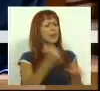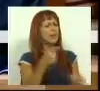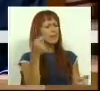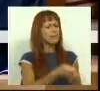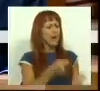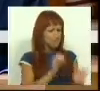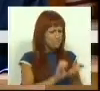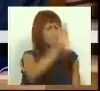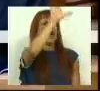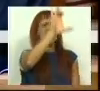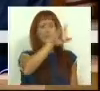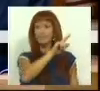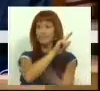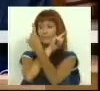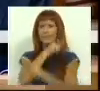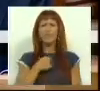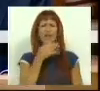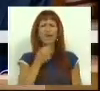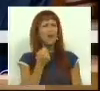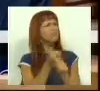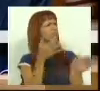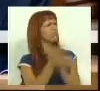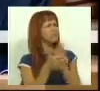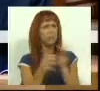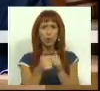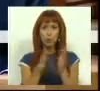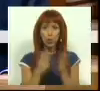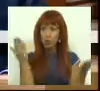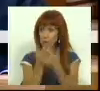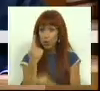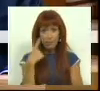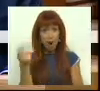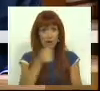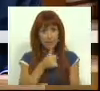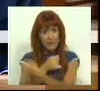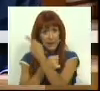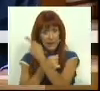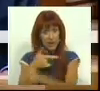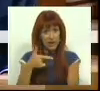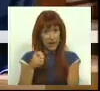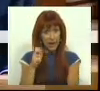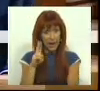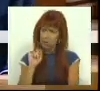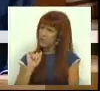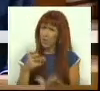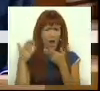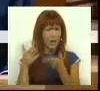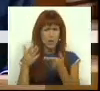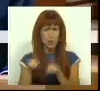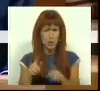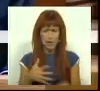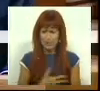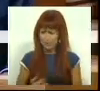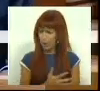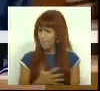dos trabalhadores. Fala na criação de emprego, quando todos os estudos indicam que as medidas na TSU vão contribuir para